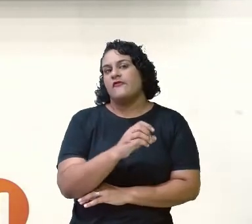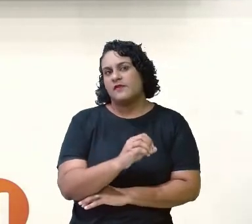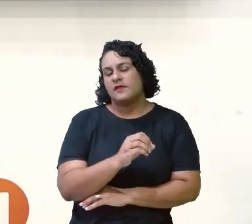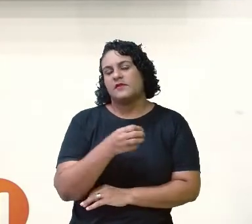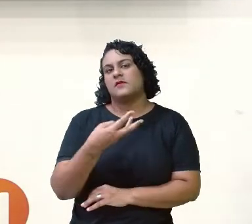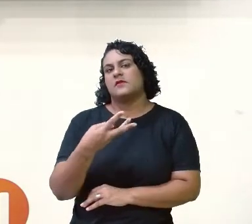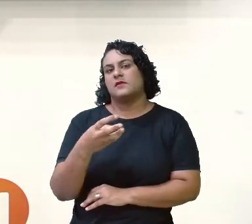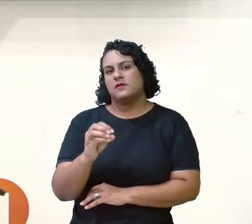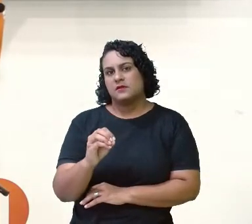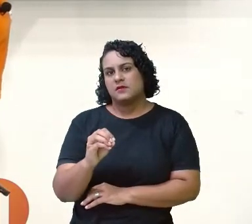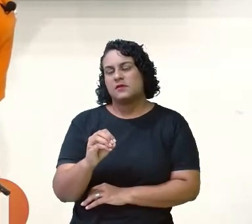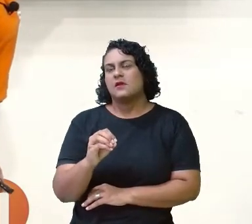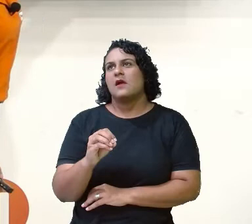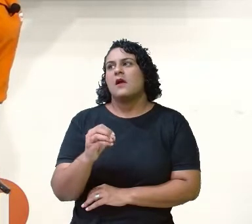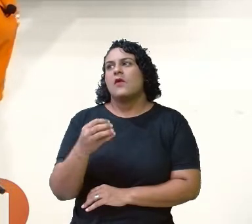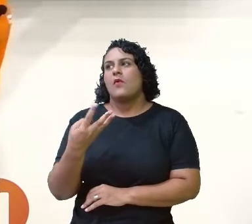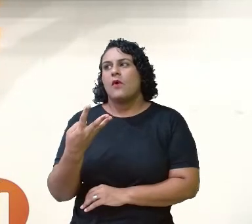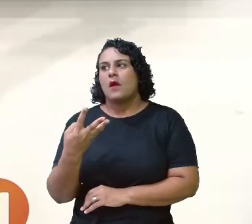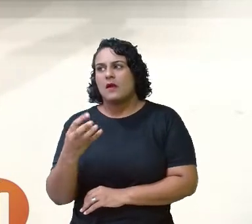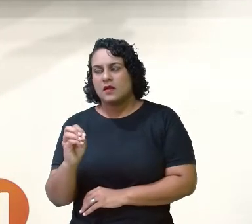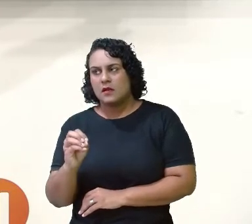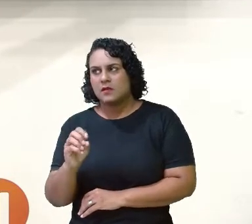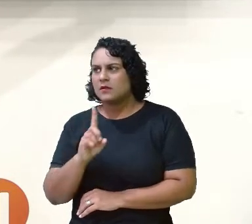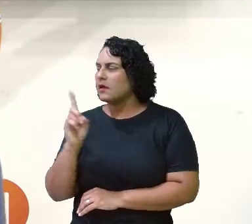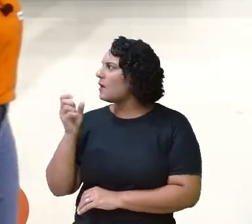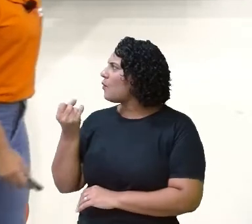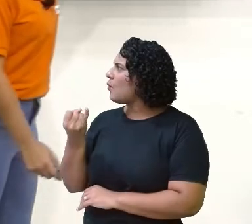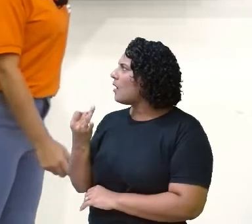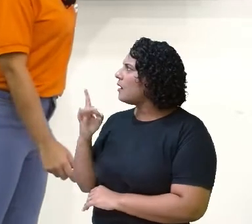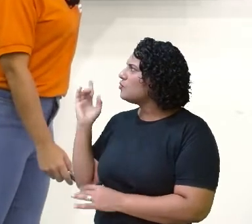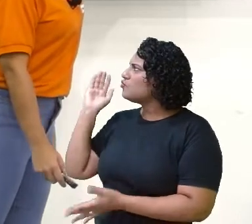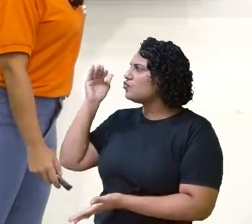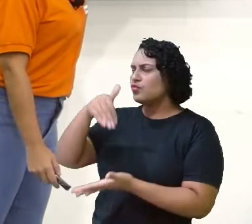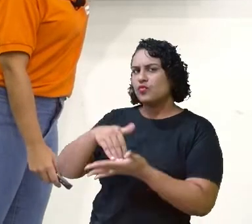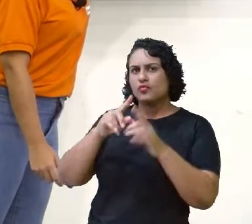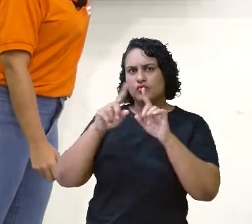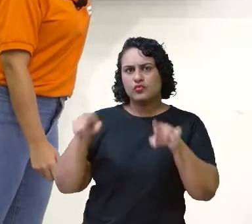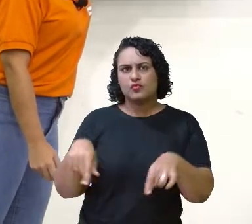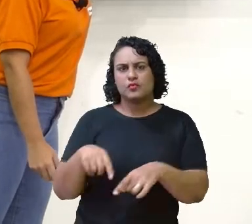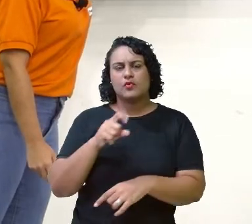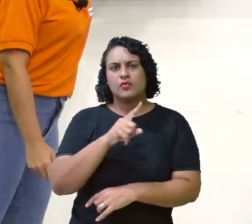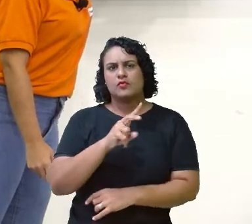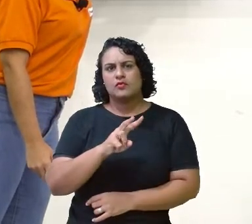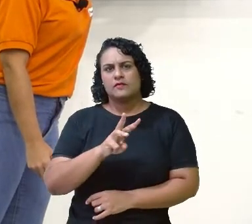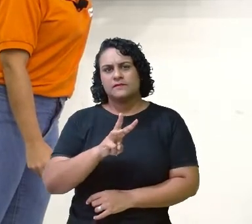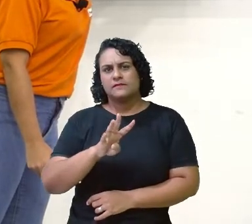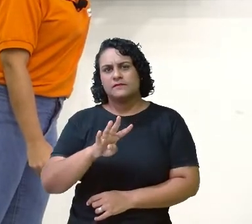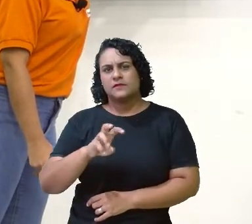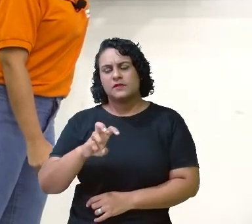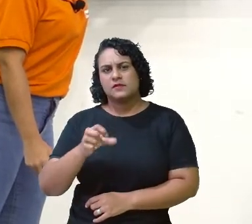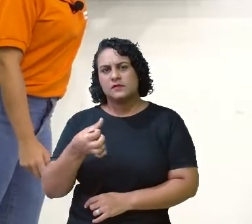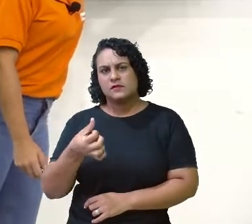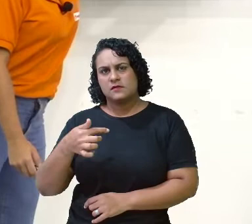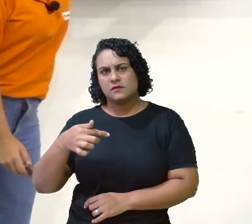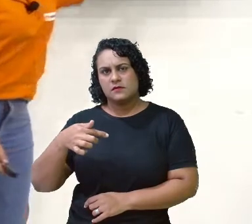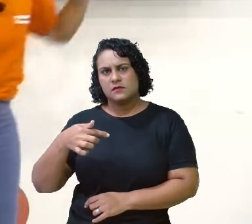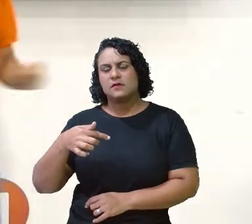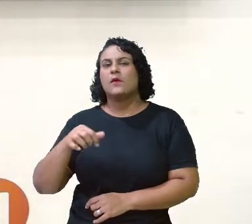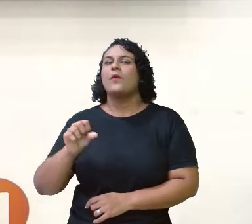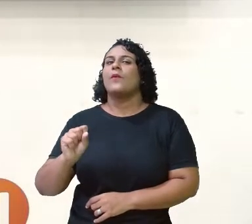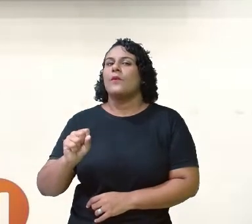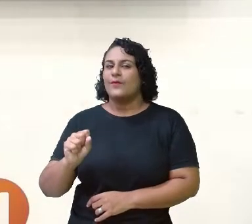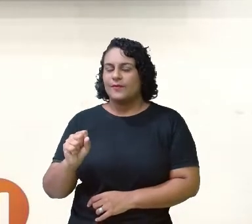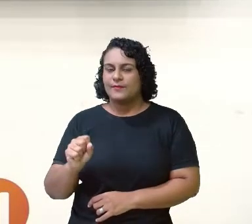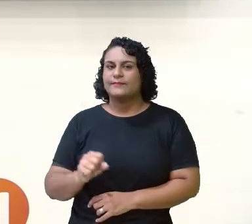20, 30, 40. Quantos tem aqui? 1, 2, 3, 4, 5, 6, 7,